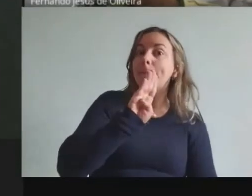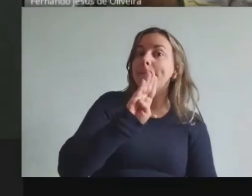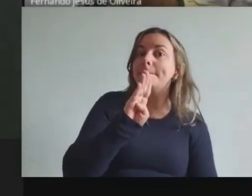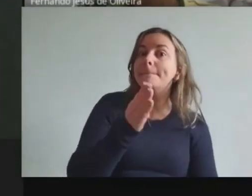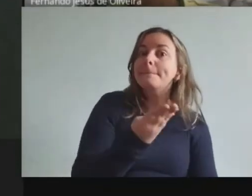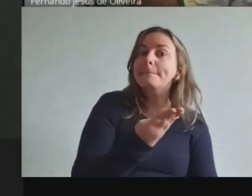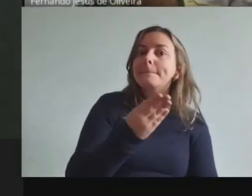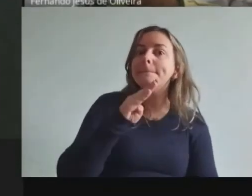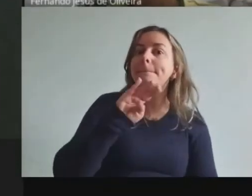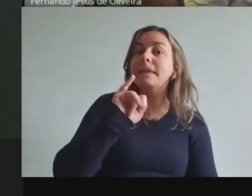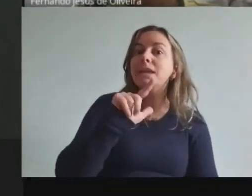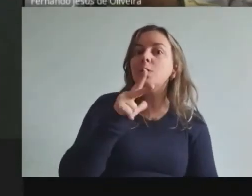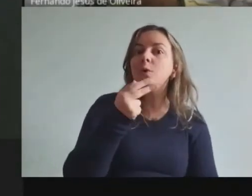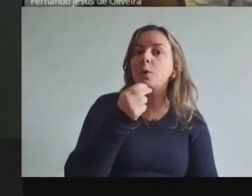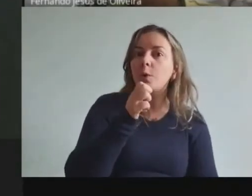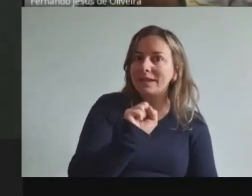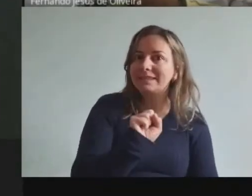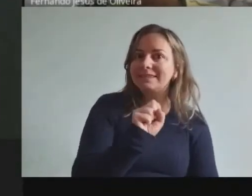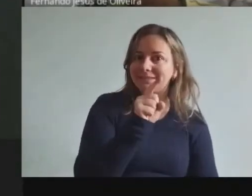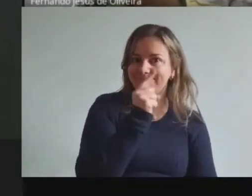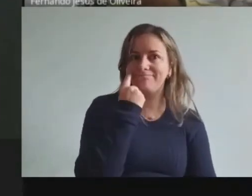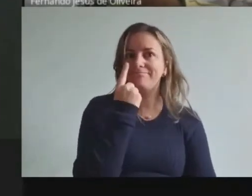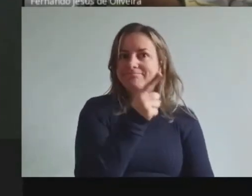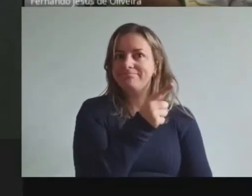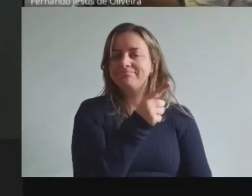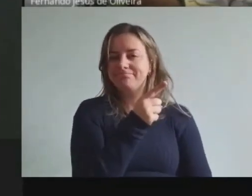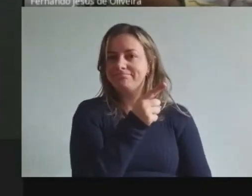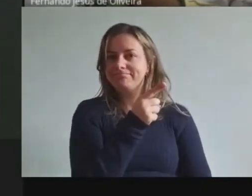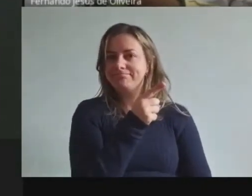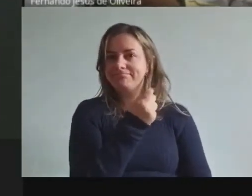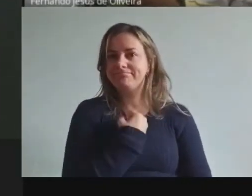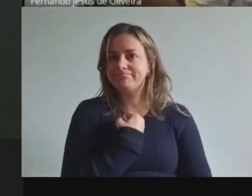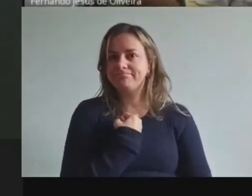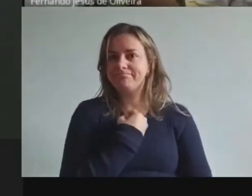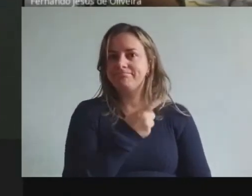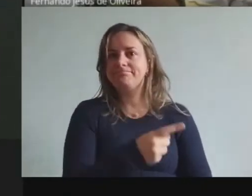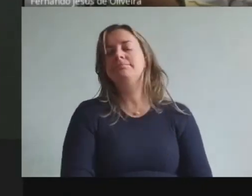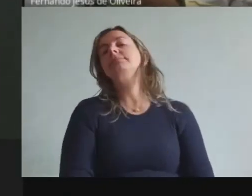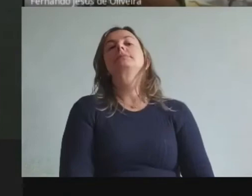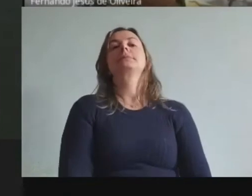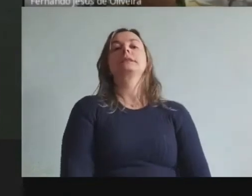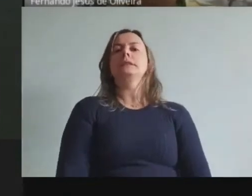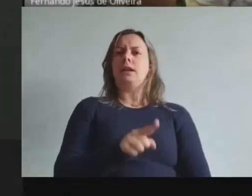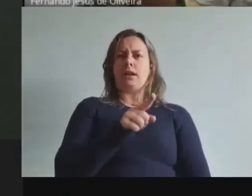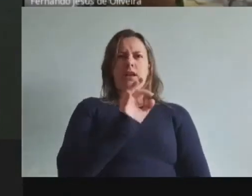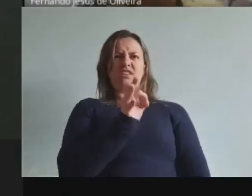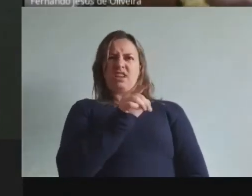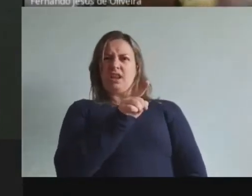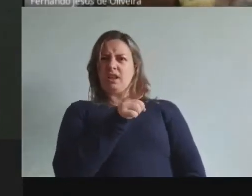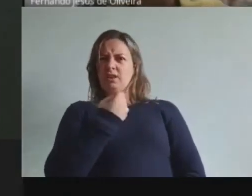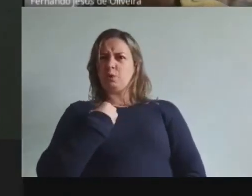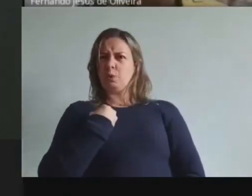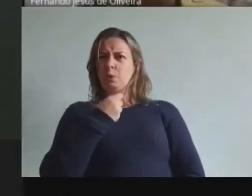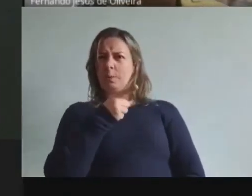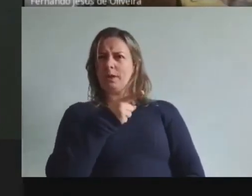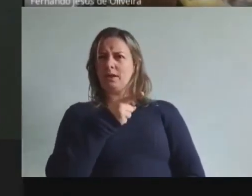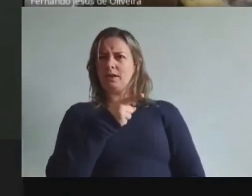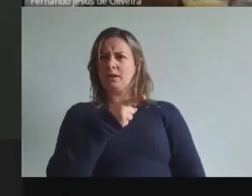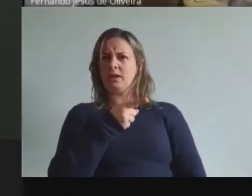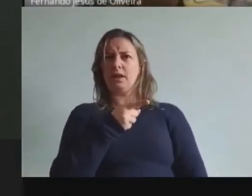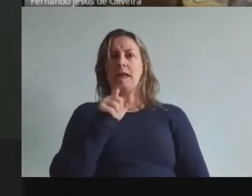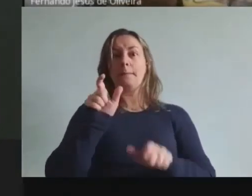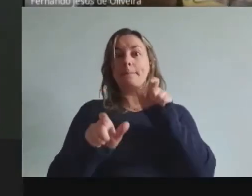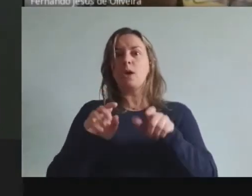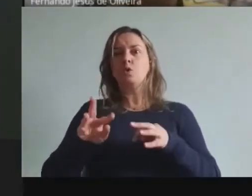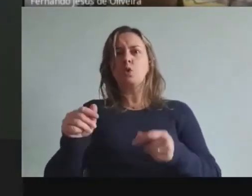bilhões, 943 milhões, 360 mil batimentos. É esse número mesmo? Tá certinho? Todo